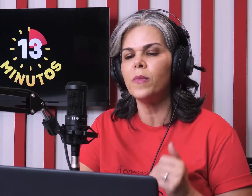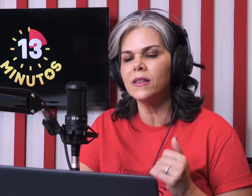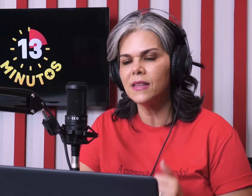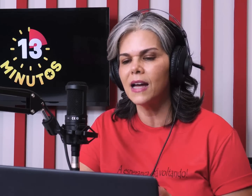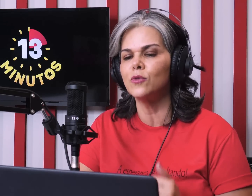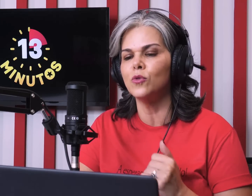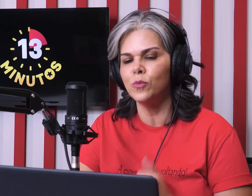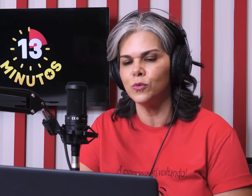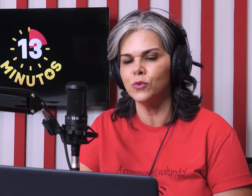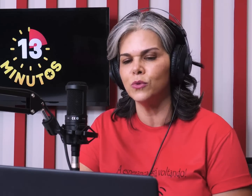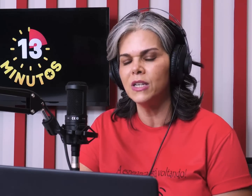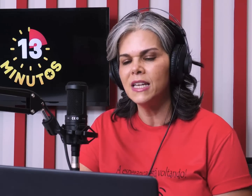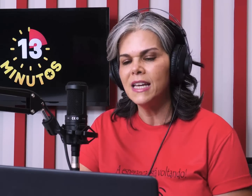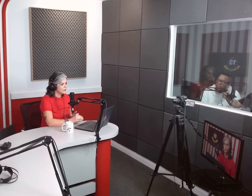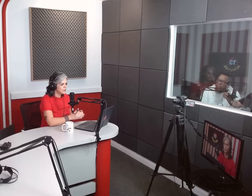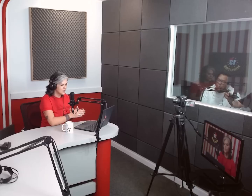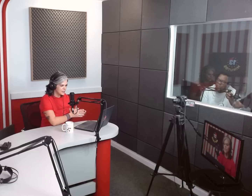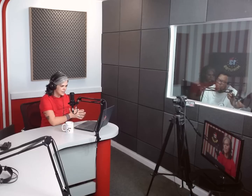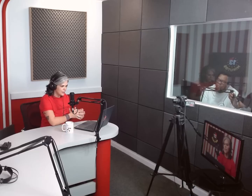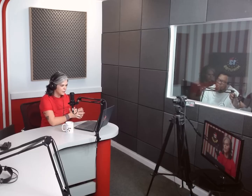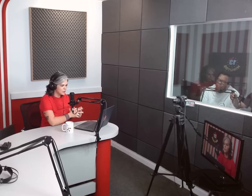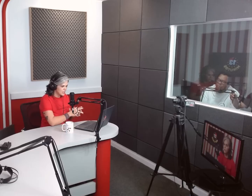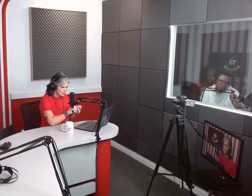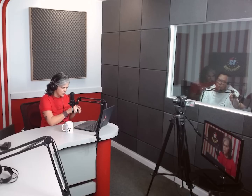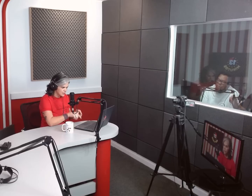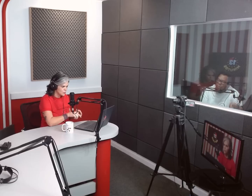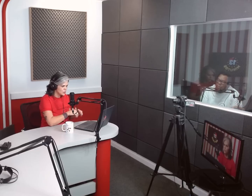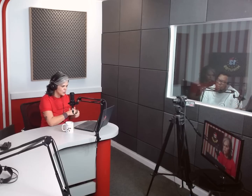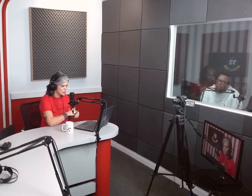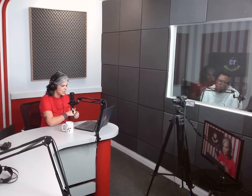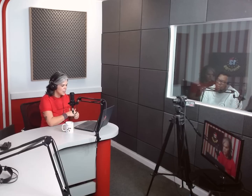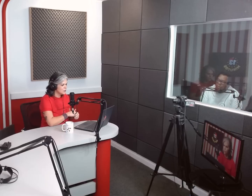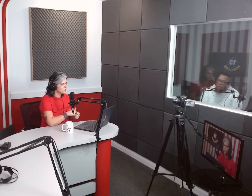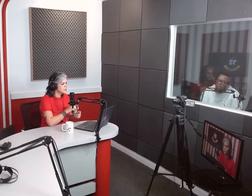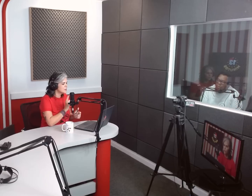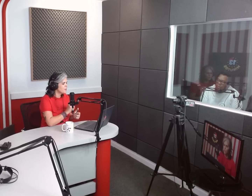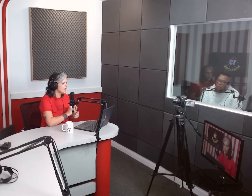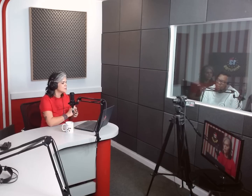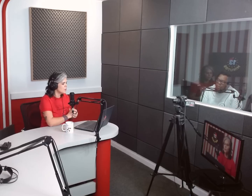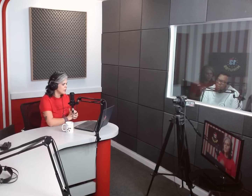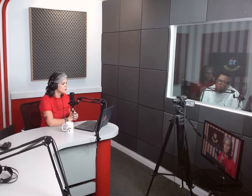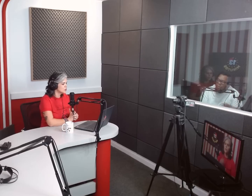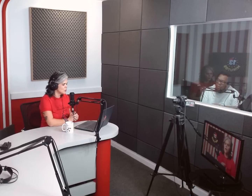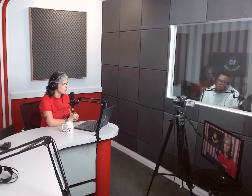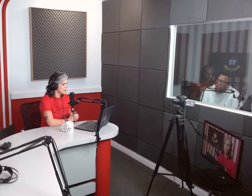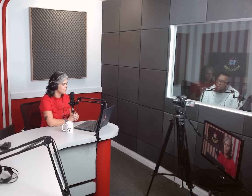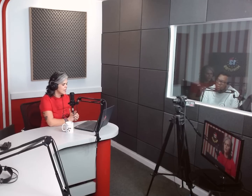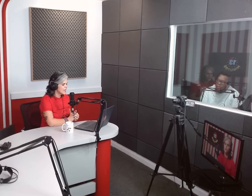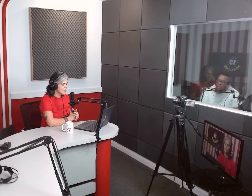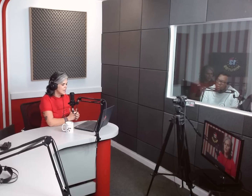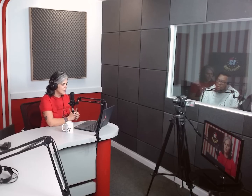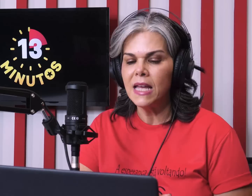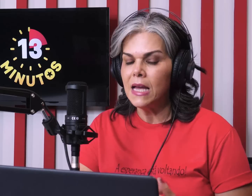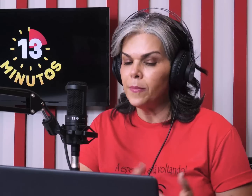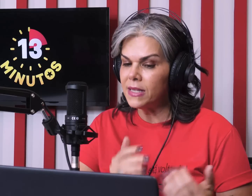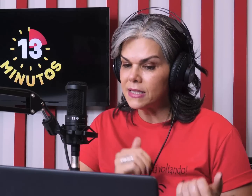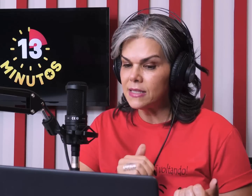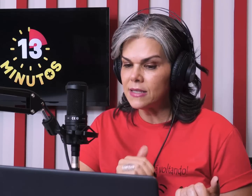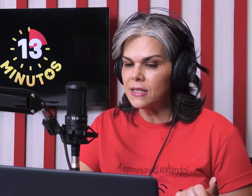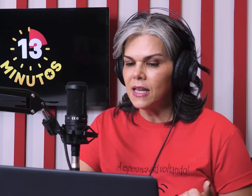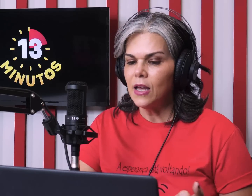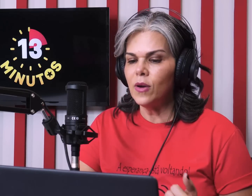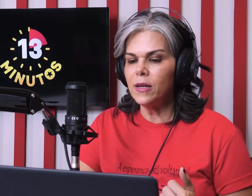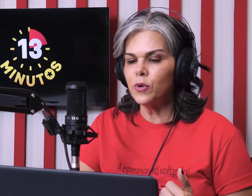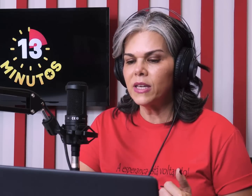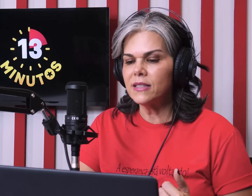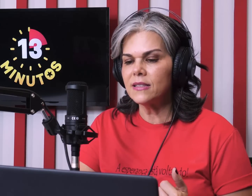mais comentado no mundo. Vamos apresentar para você na edição de hoje os principais momentos de Lula. Mas